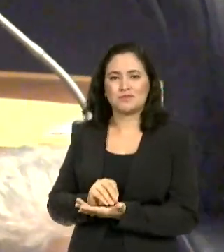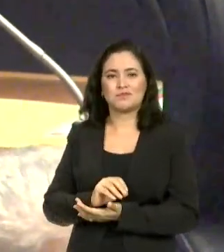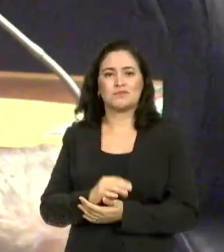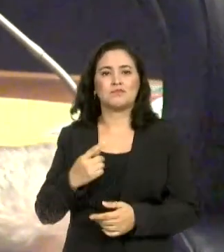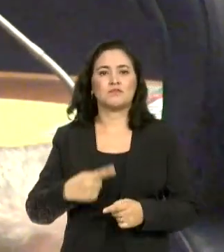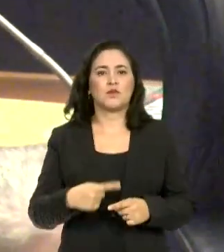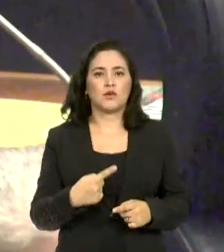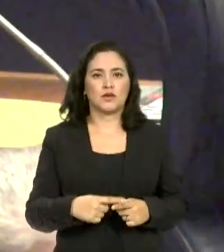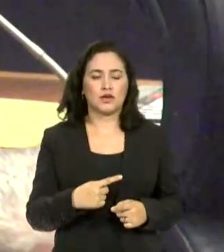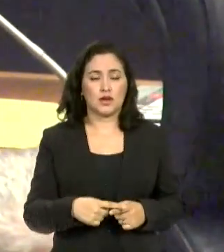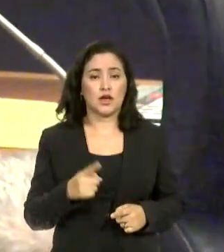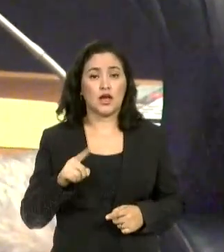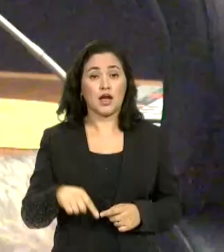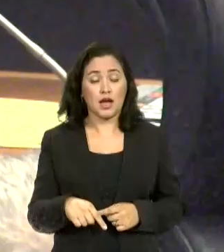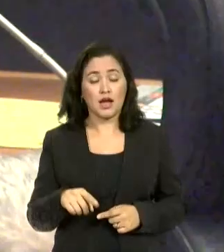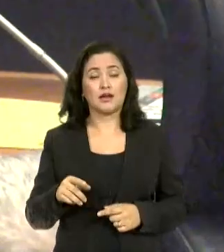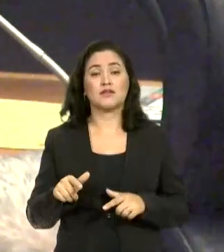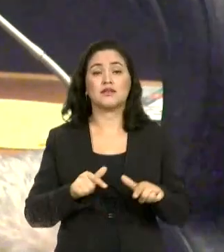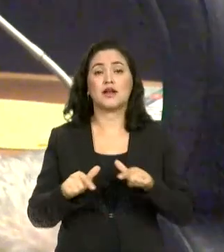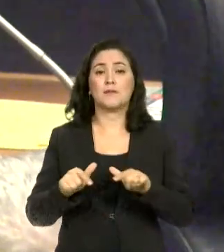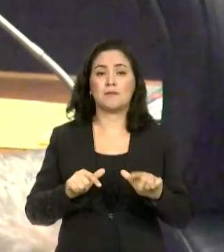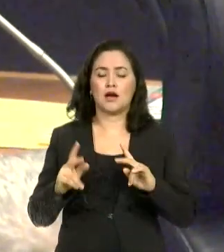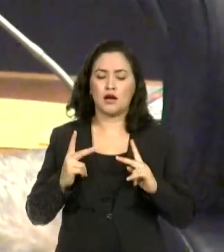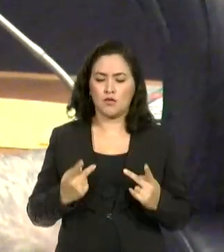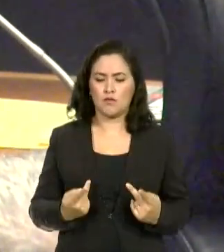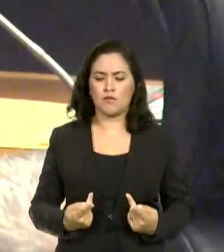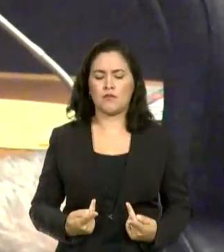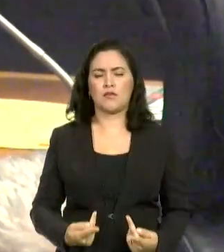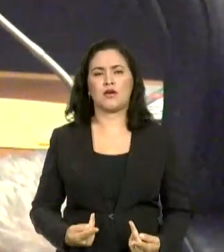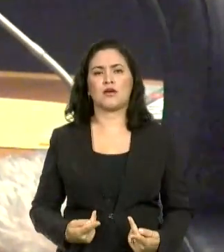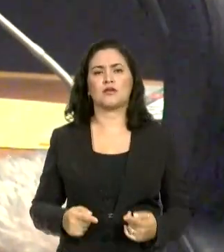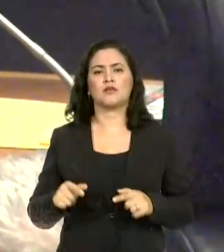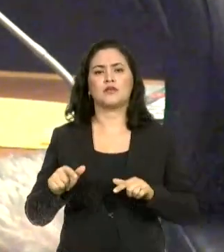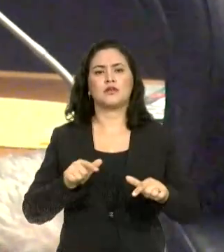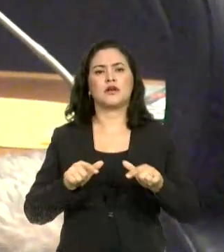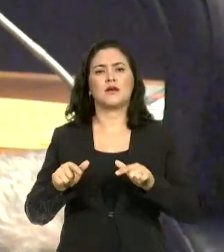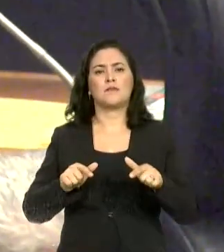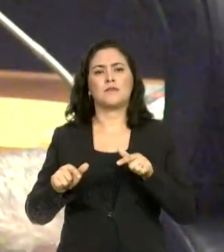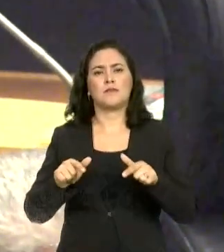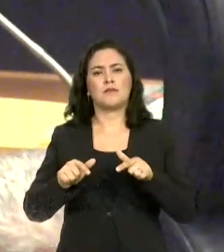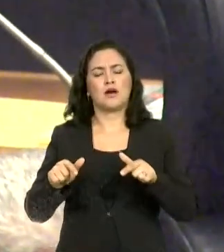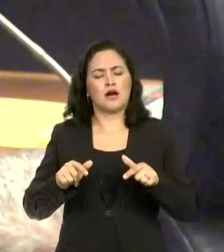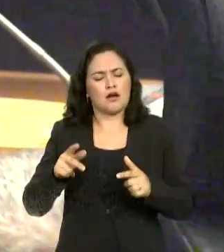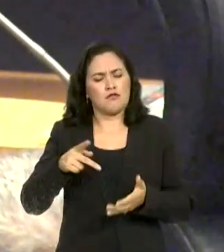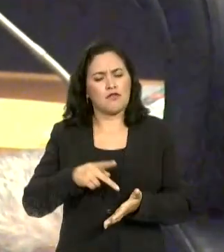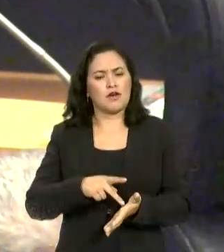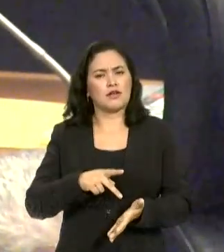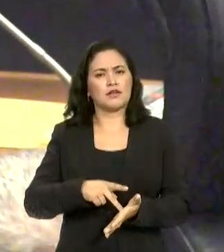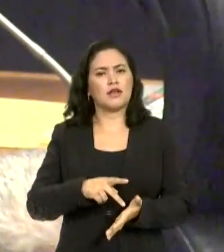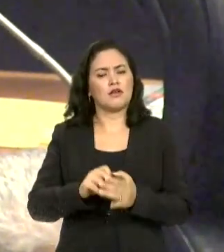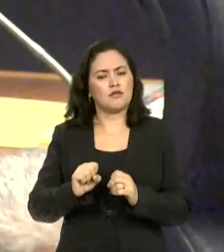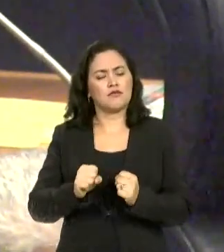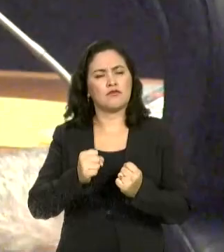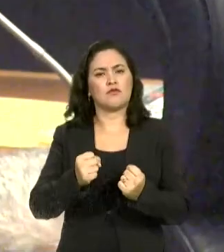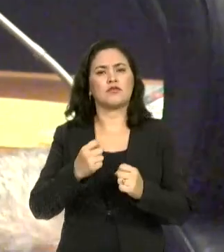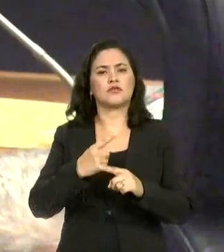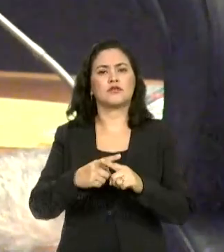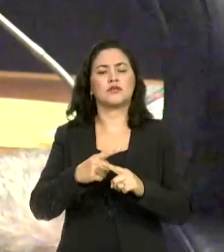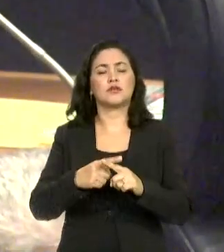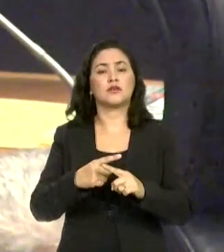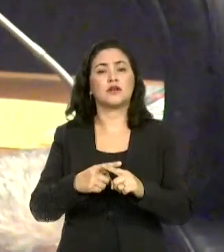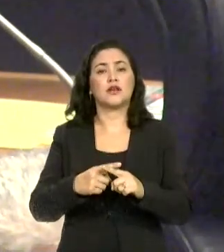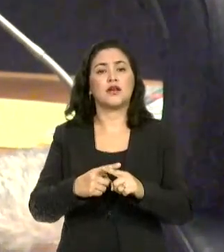porque é esse trabalho humano, é esse trabalho de dedicação que o povo realmente